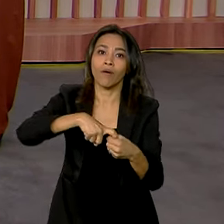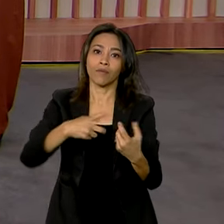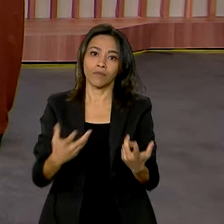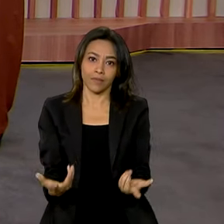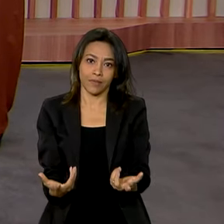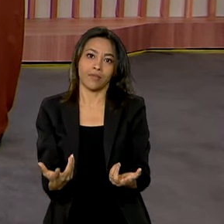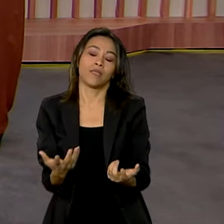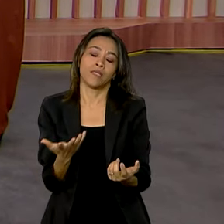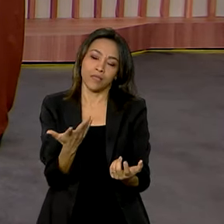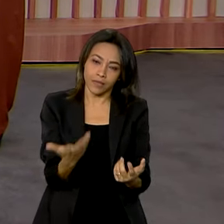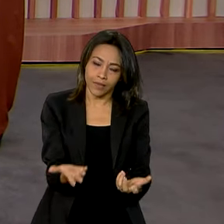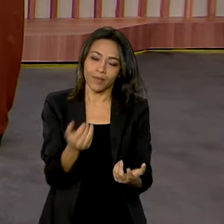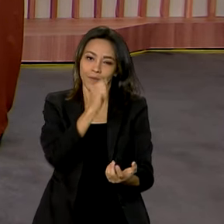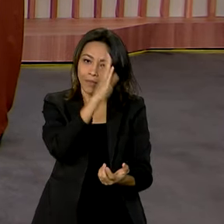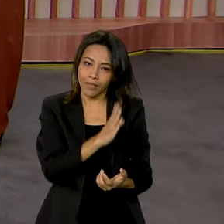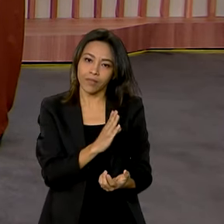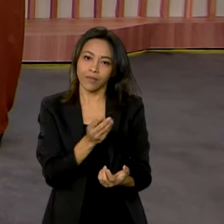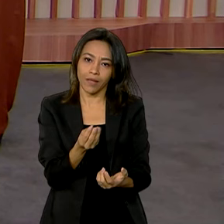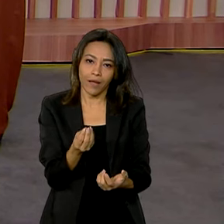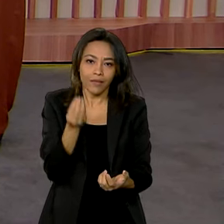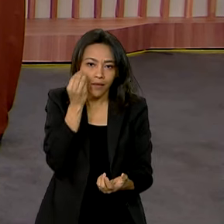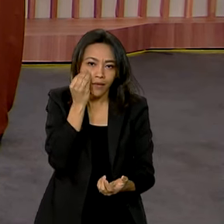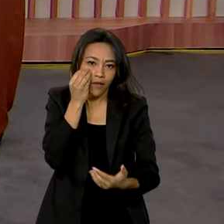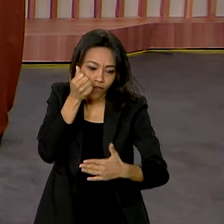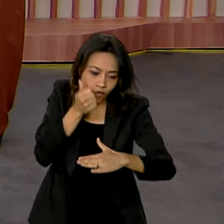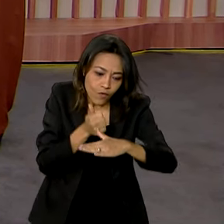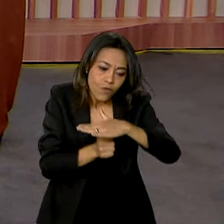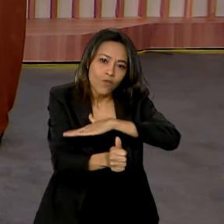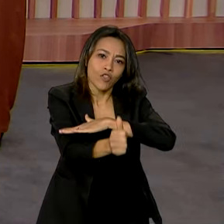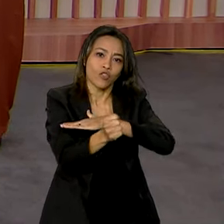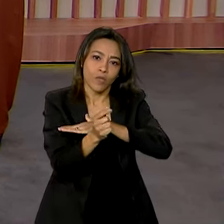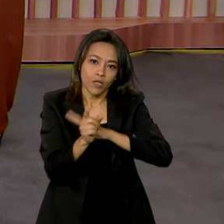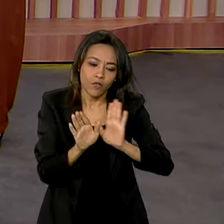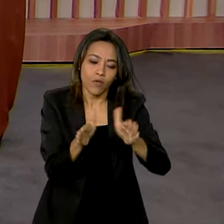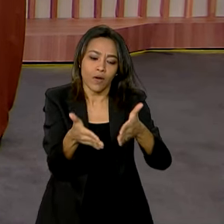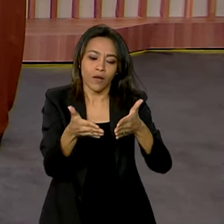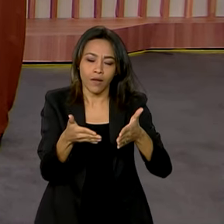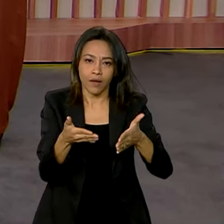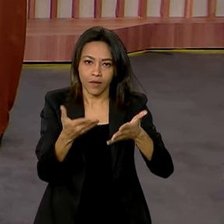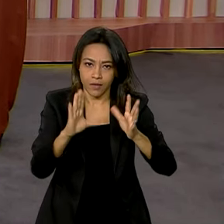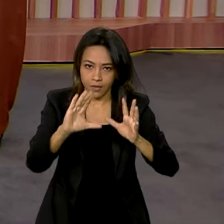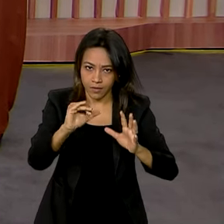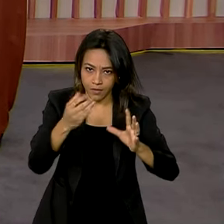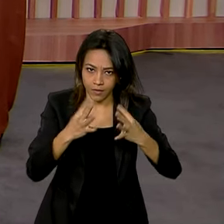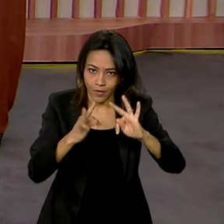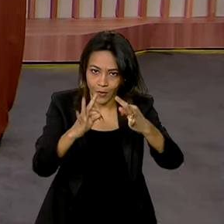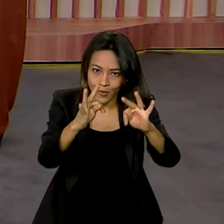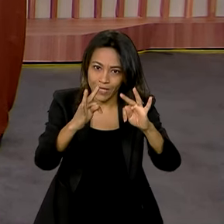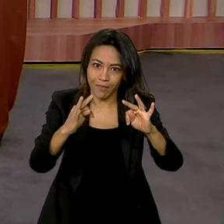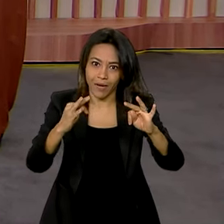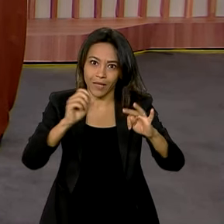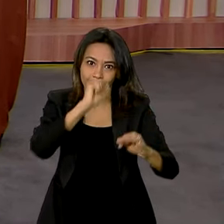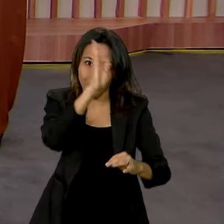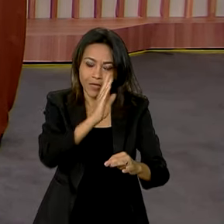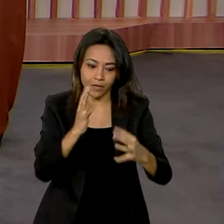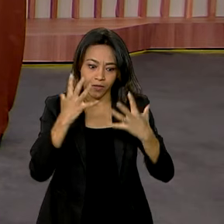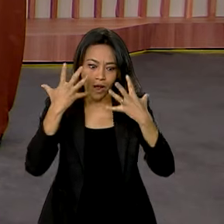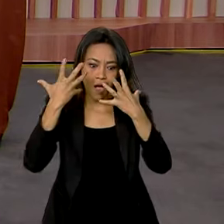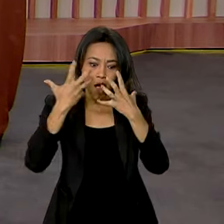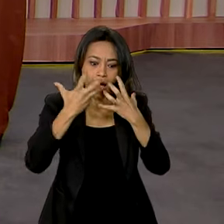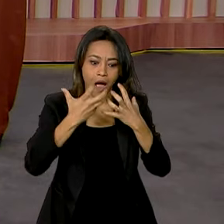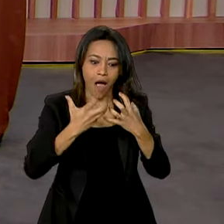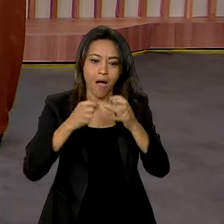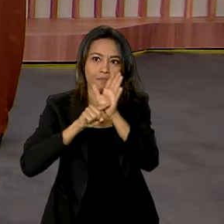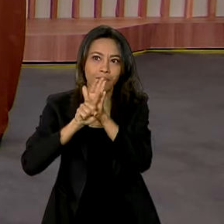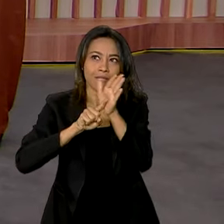tentando investir, retomar os investimentos em ciência e tecnologia para deixar o nosso país também atrativo para os pesquisadores, porque eles não